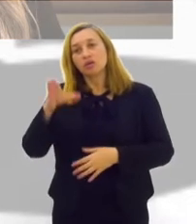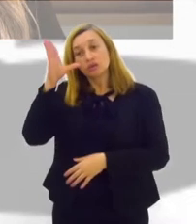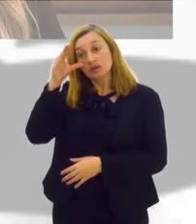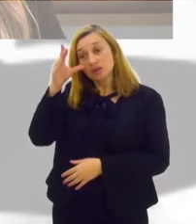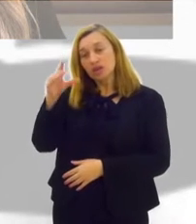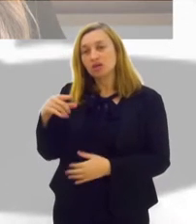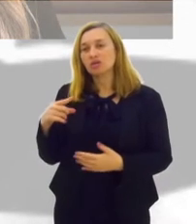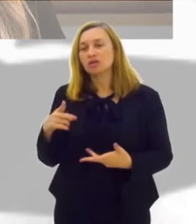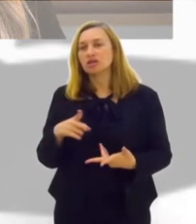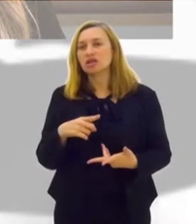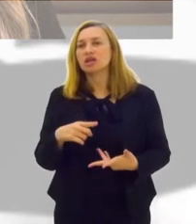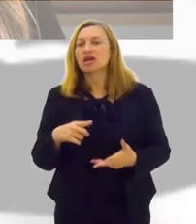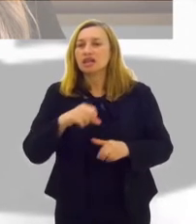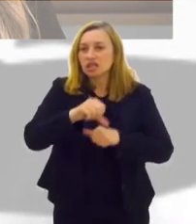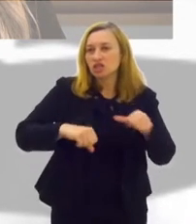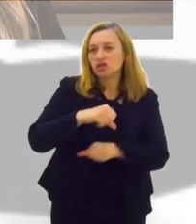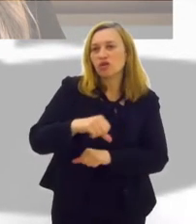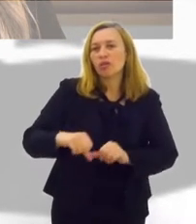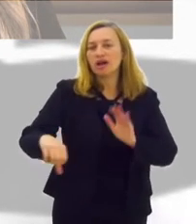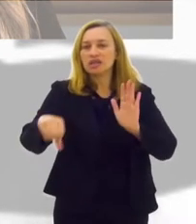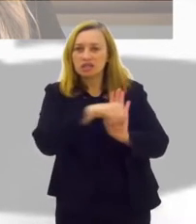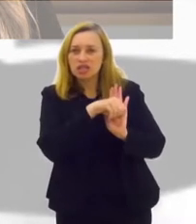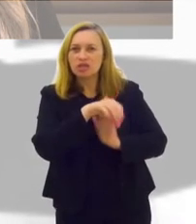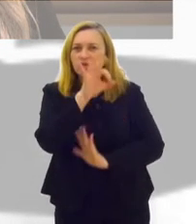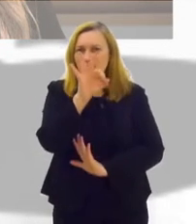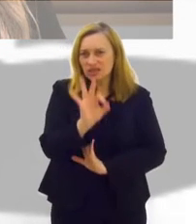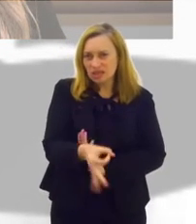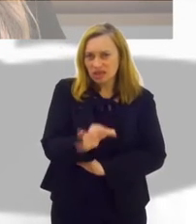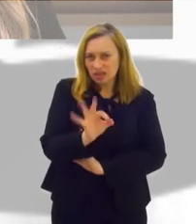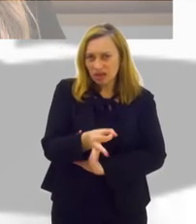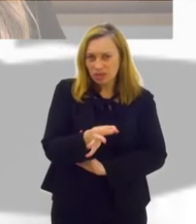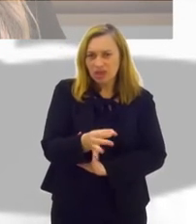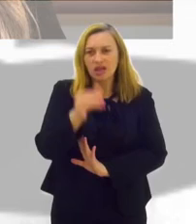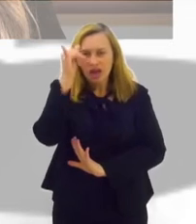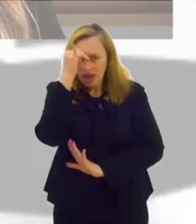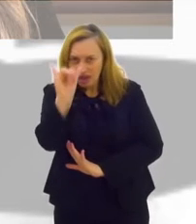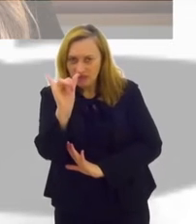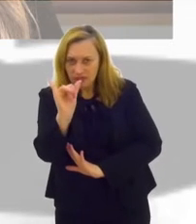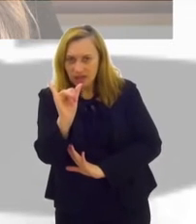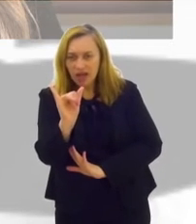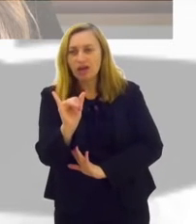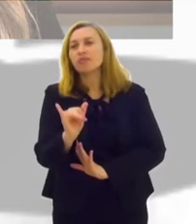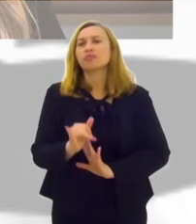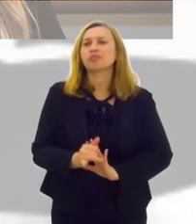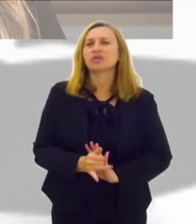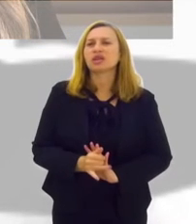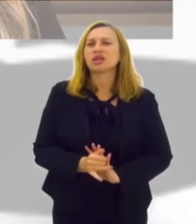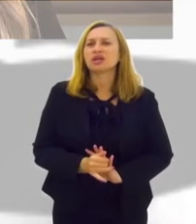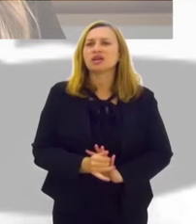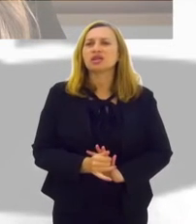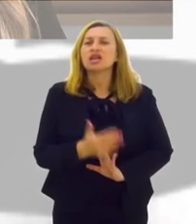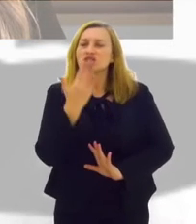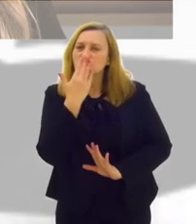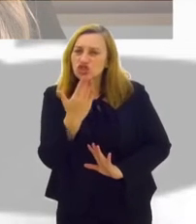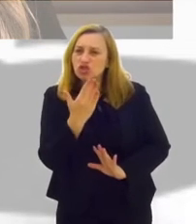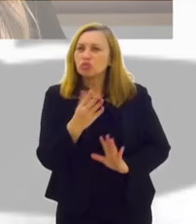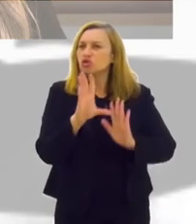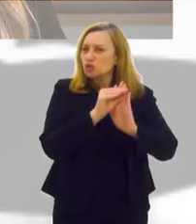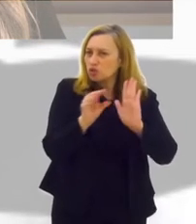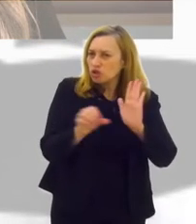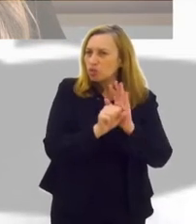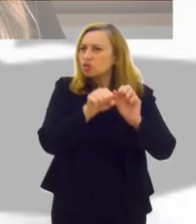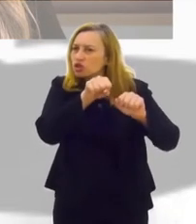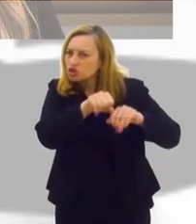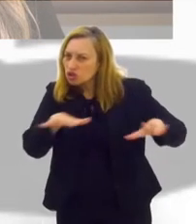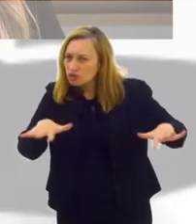nossa legislação a transformar isso em crime foi justamente evitar, né, que esse tipo